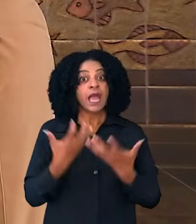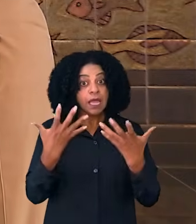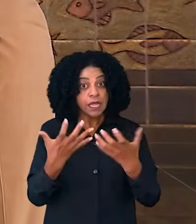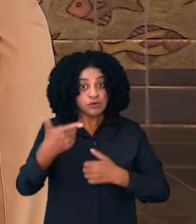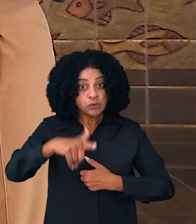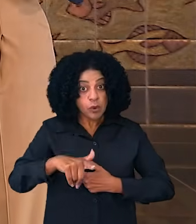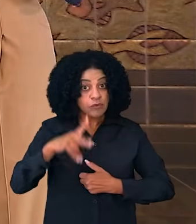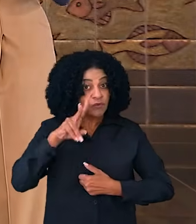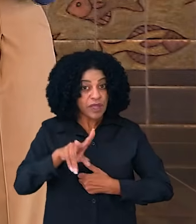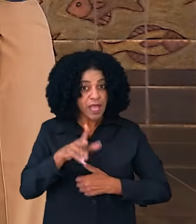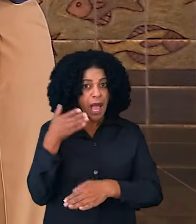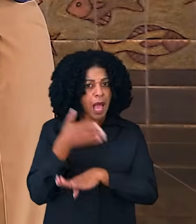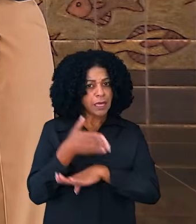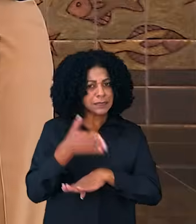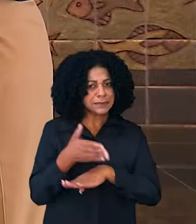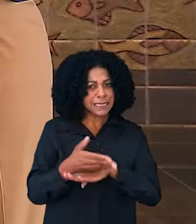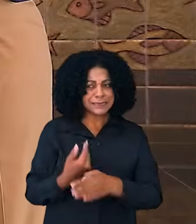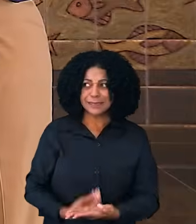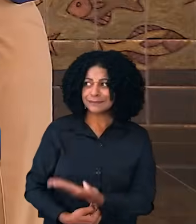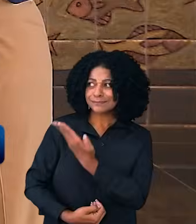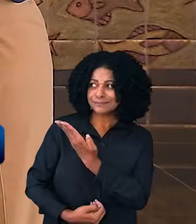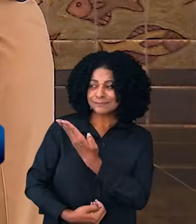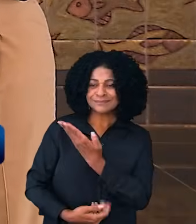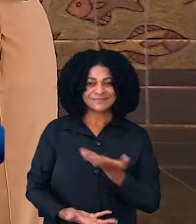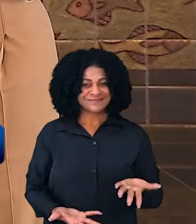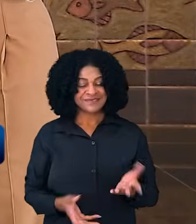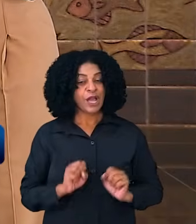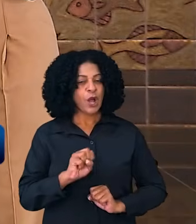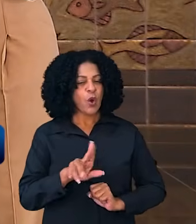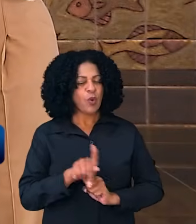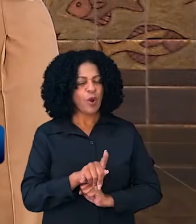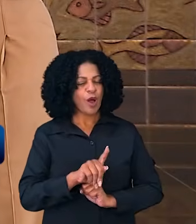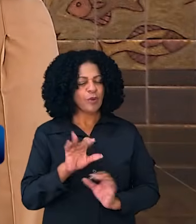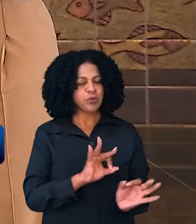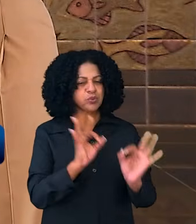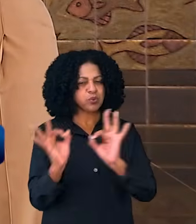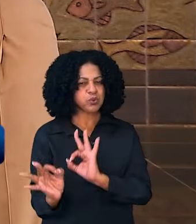este e outros programas, acesse youtube.com/TST ou assista pelo